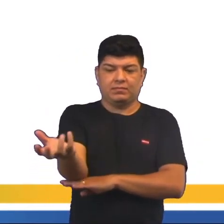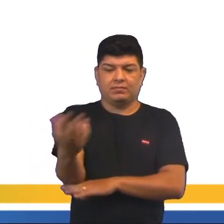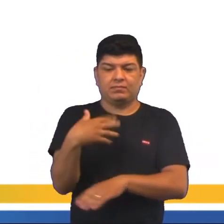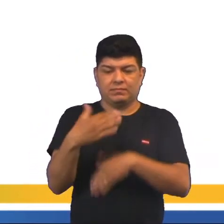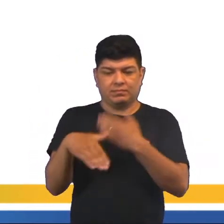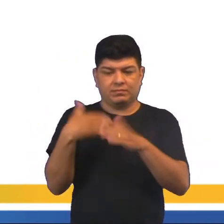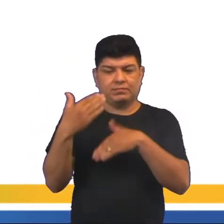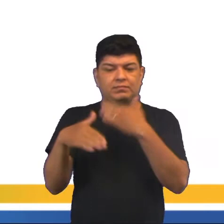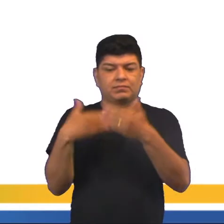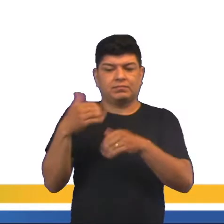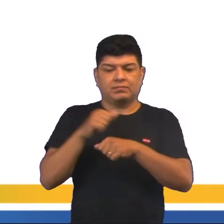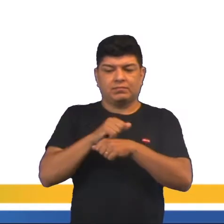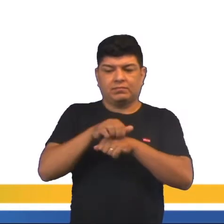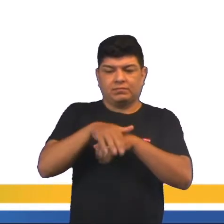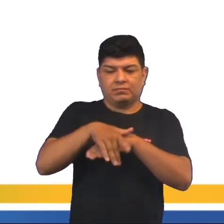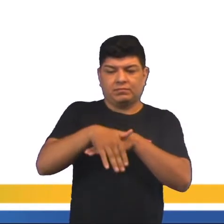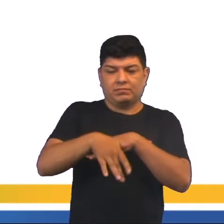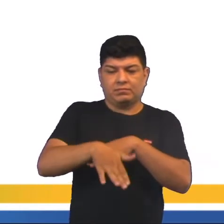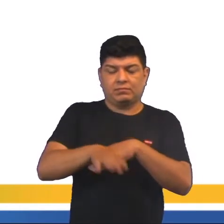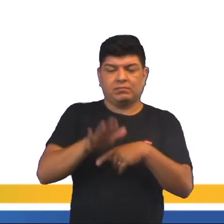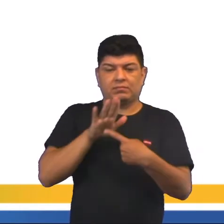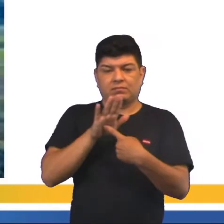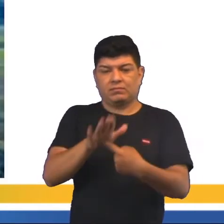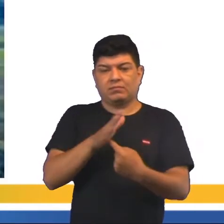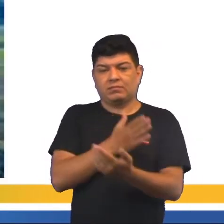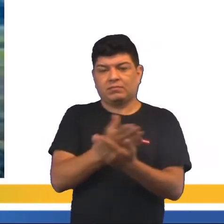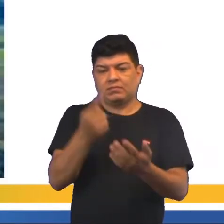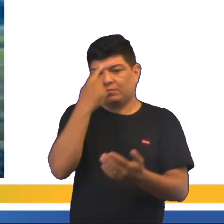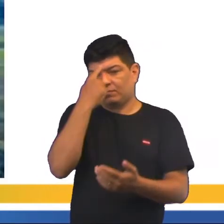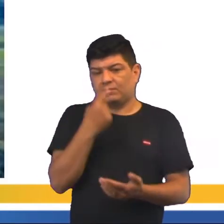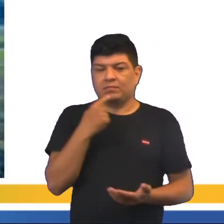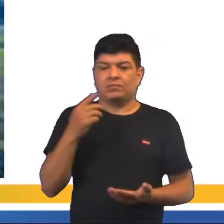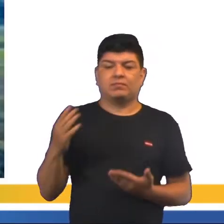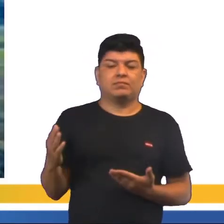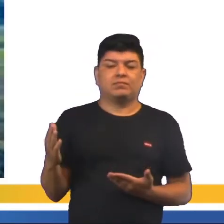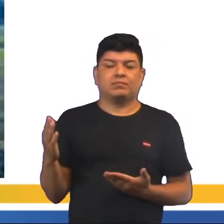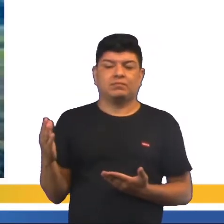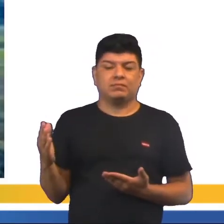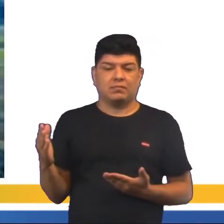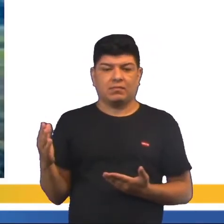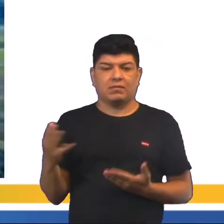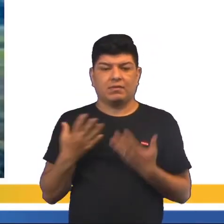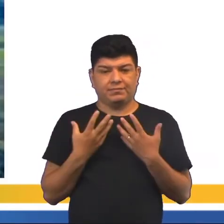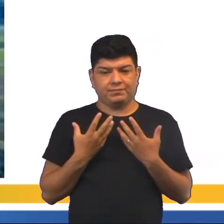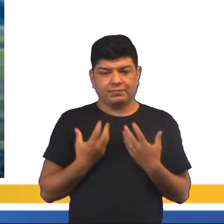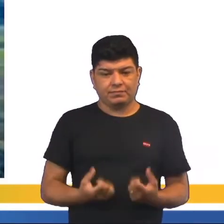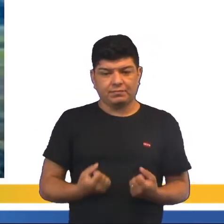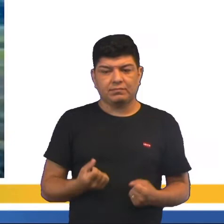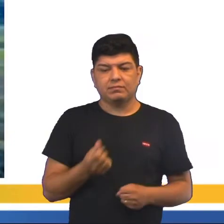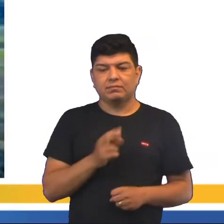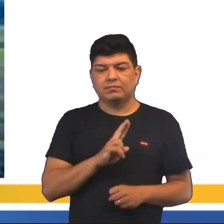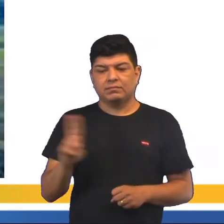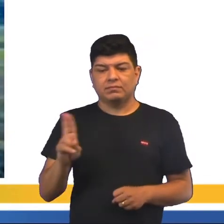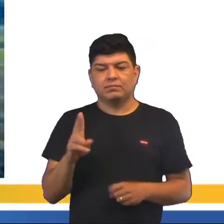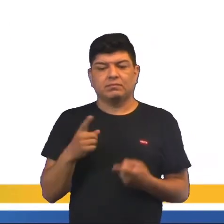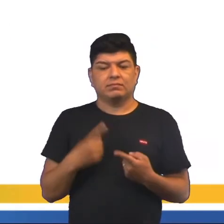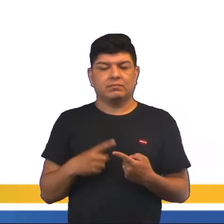intensos processos erosivos. E aí vou mostrar para você a figura dele. Então ele recebe esse nome